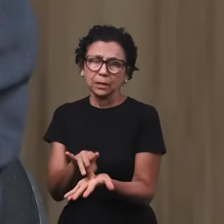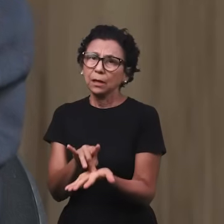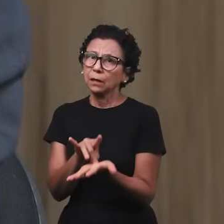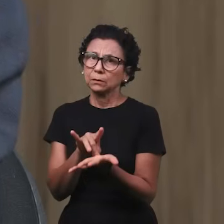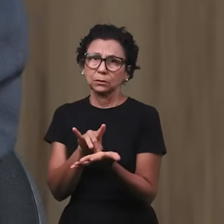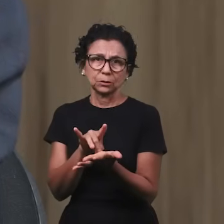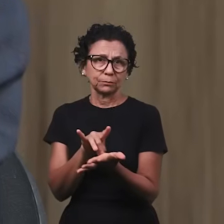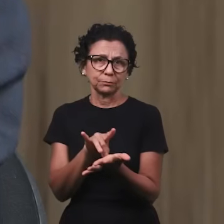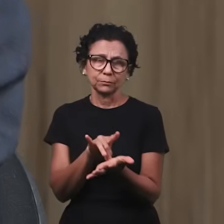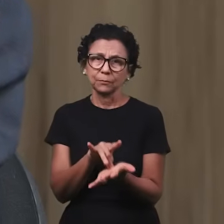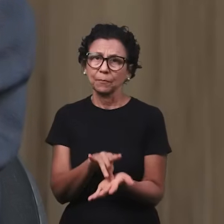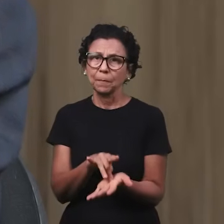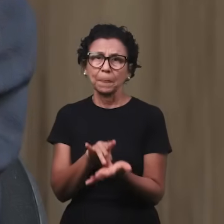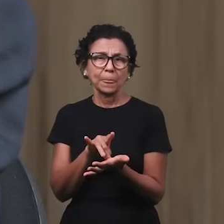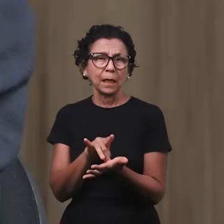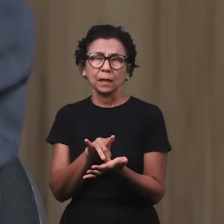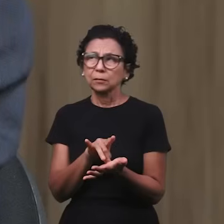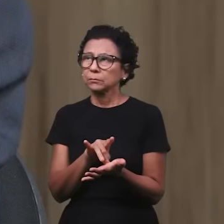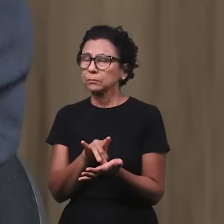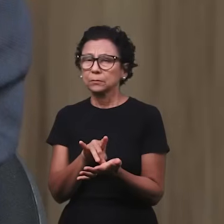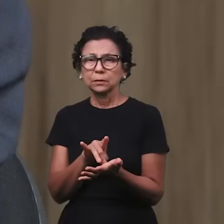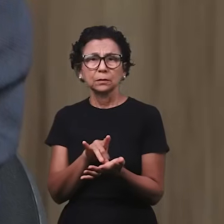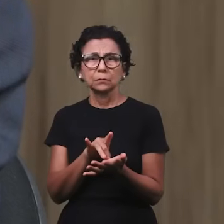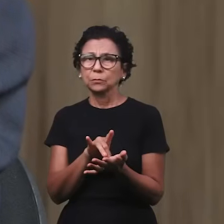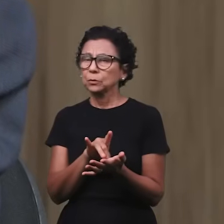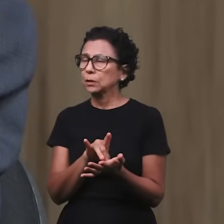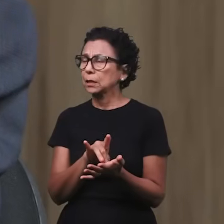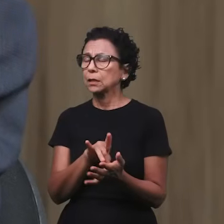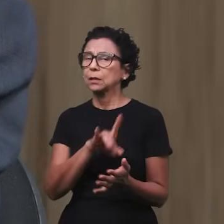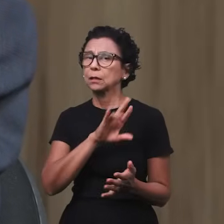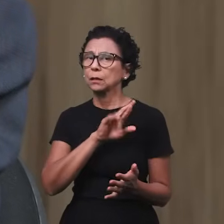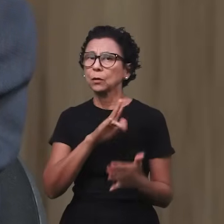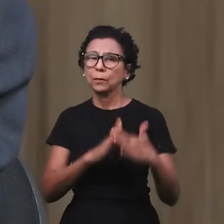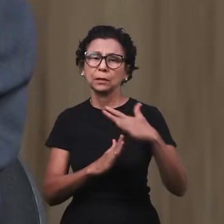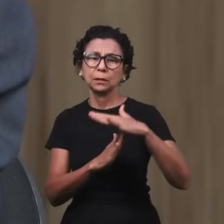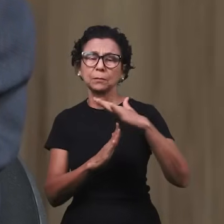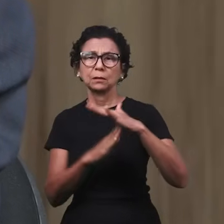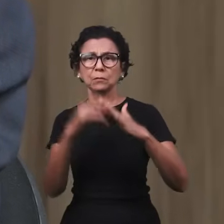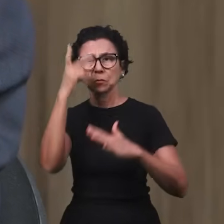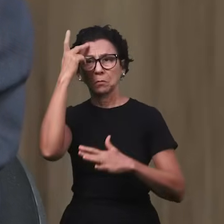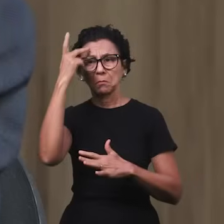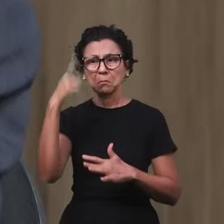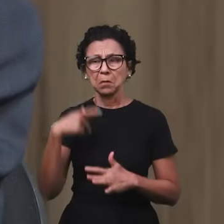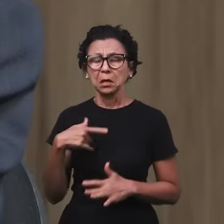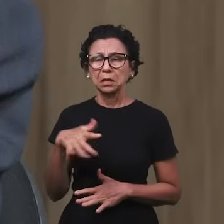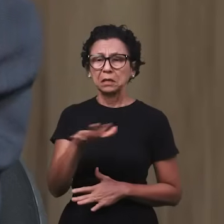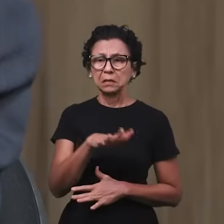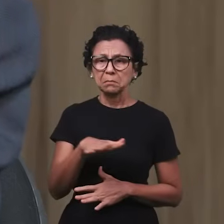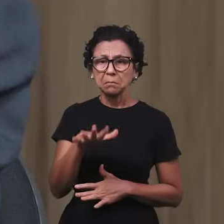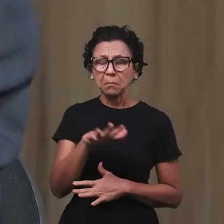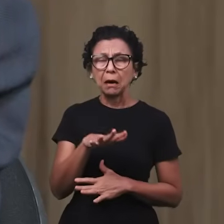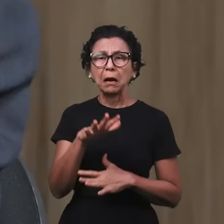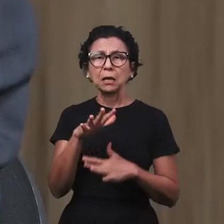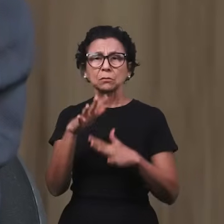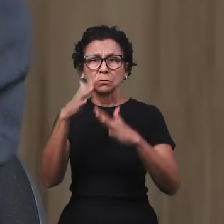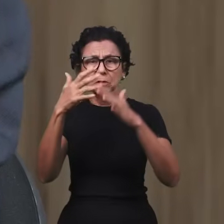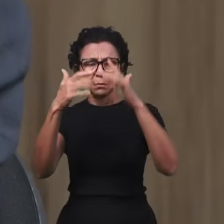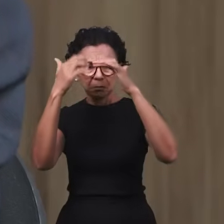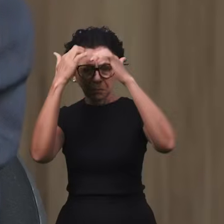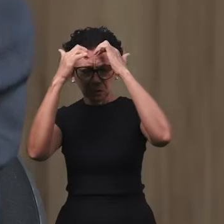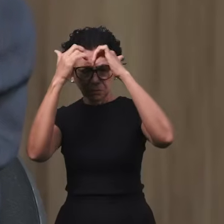se manifesta dentro das limitações nossas, de tempo, de espaço, de raciocínio, de ponto de vista, de